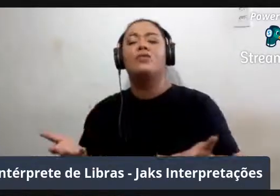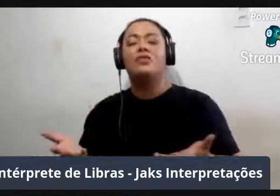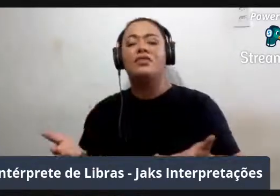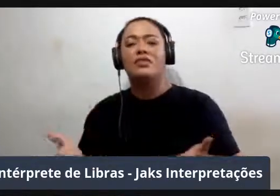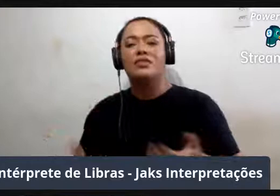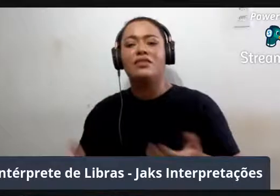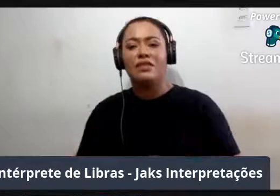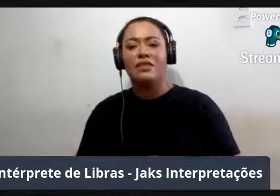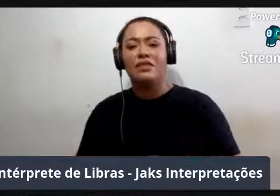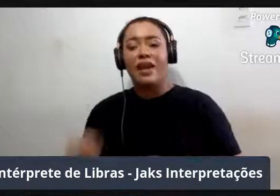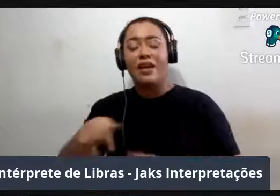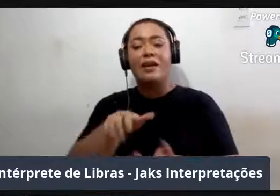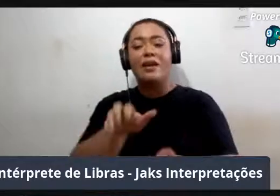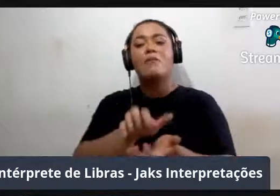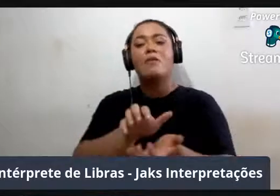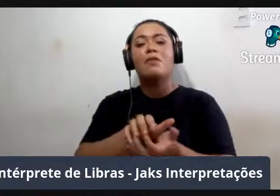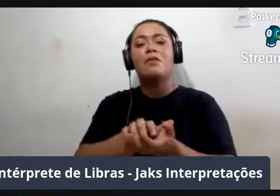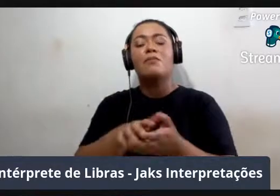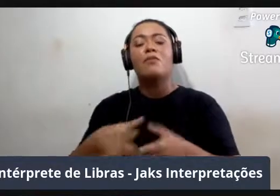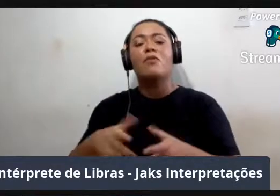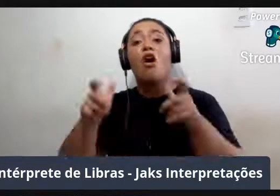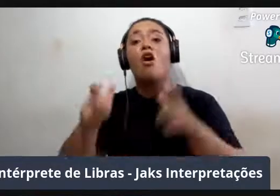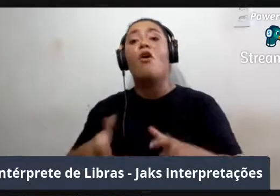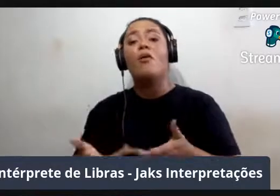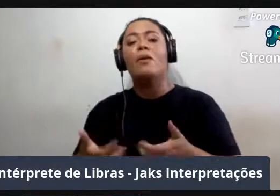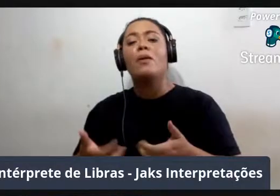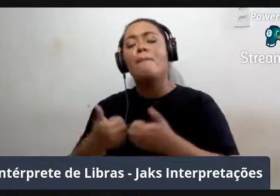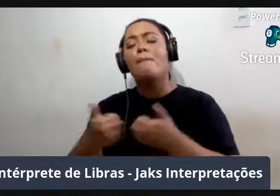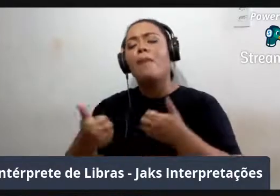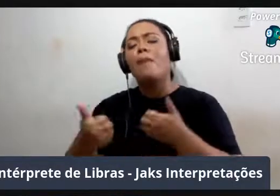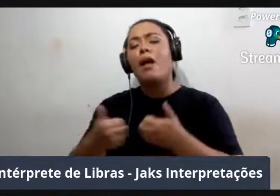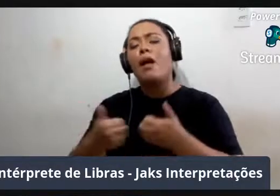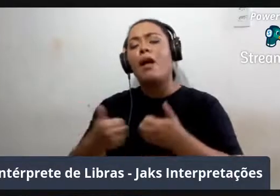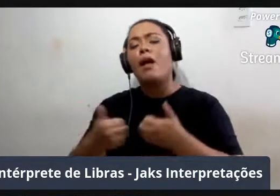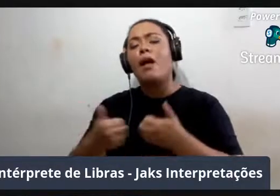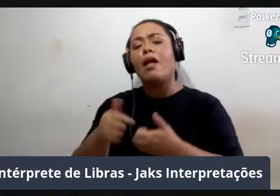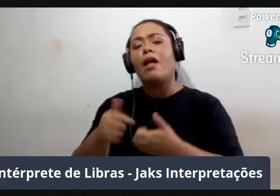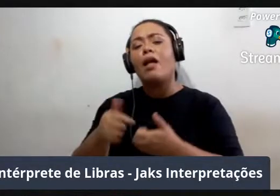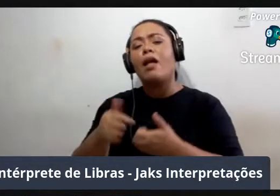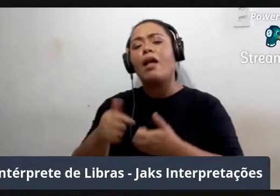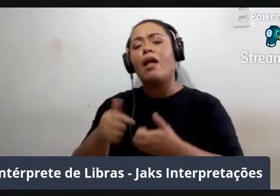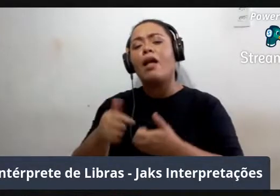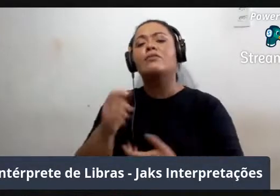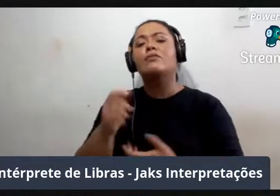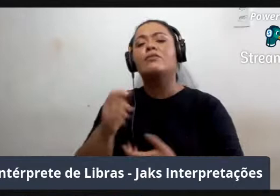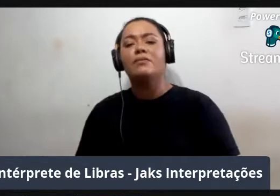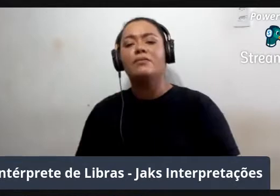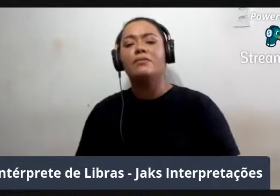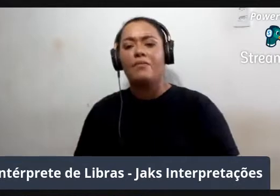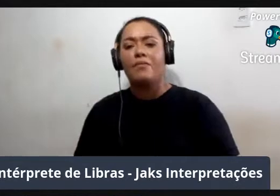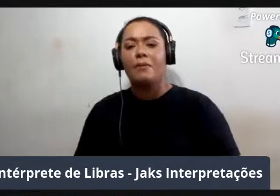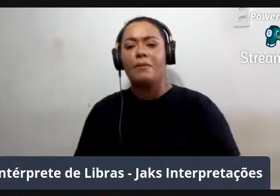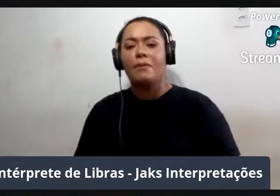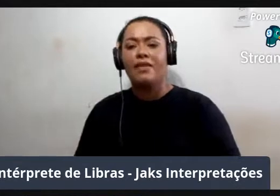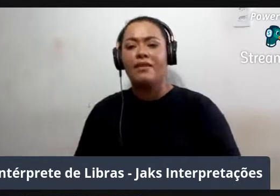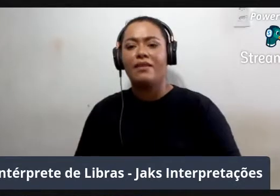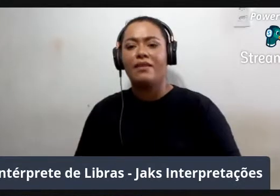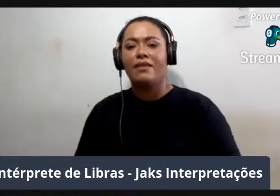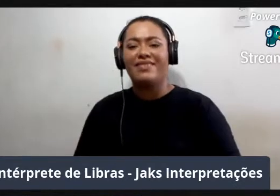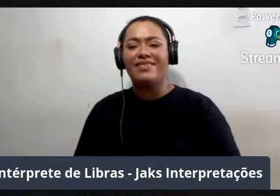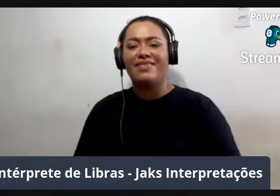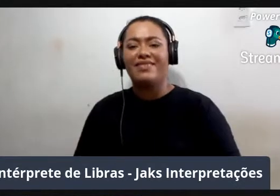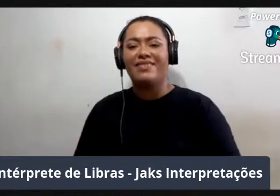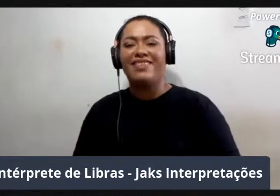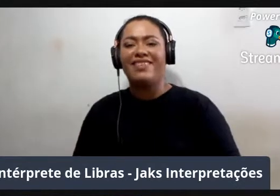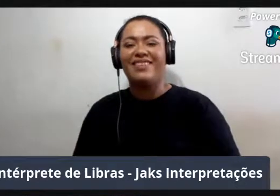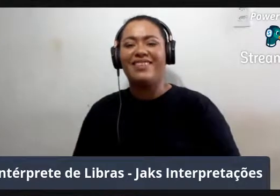Pernambuco, perto de onde? Pancararu se encontra na divisa de dois estados,